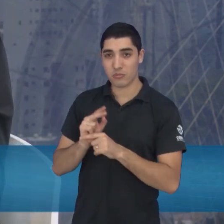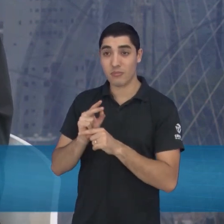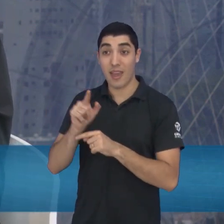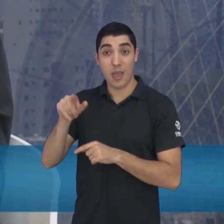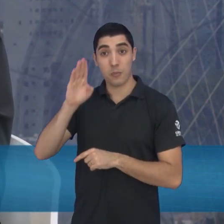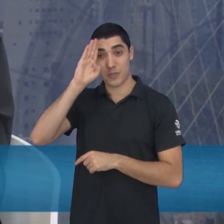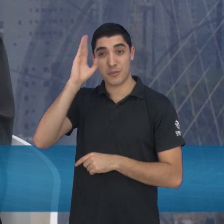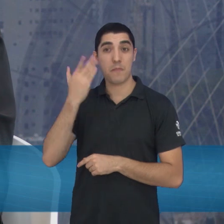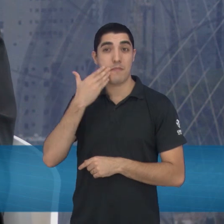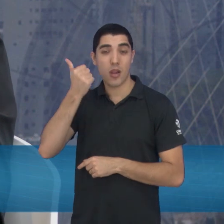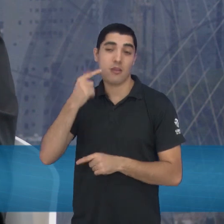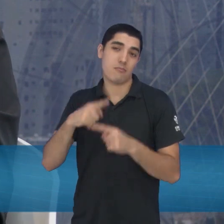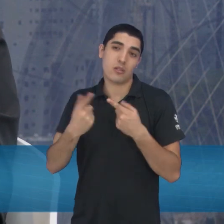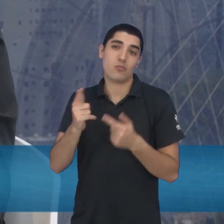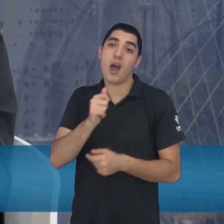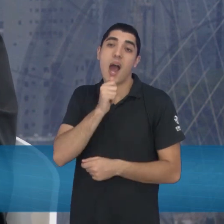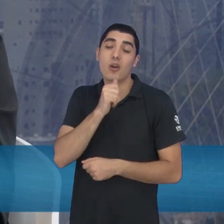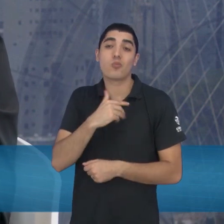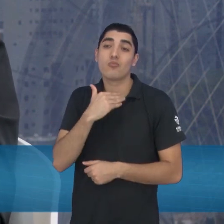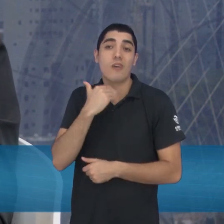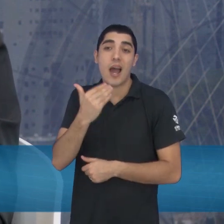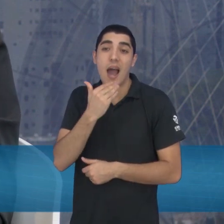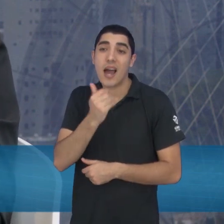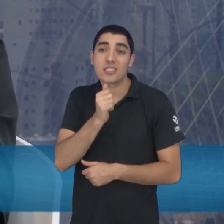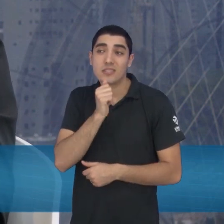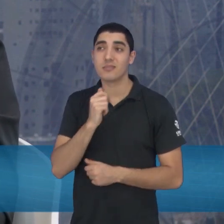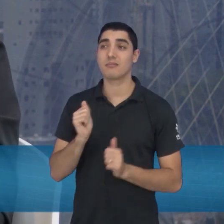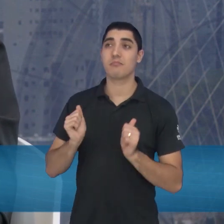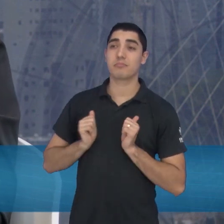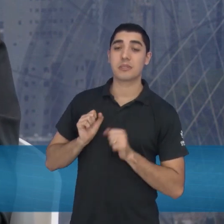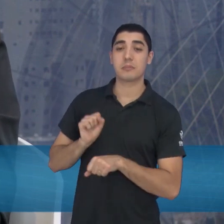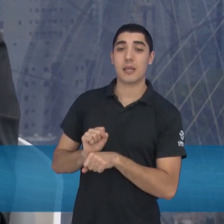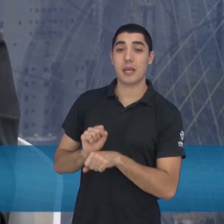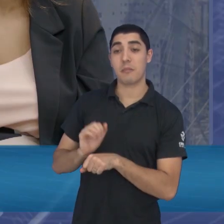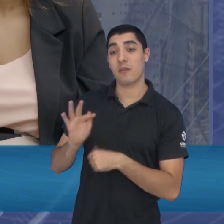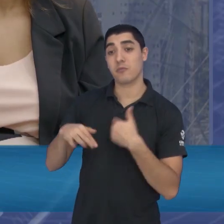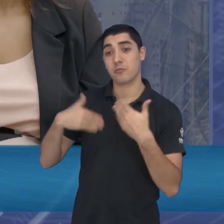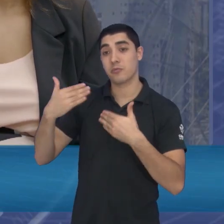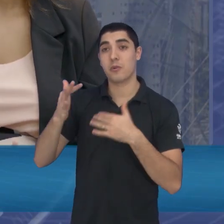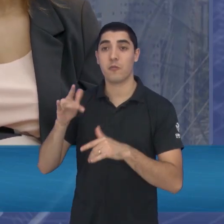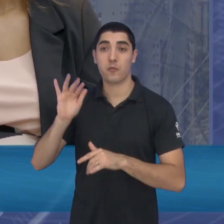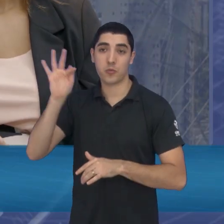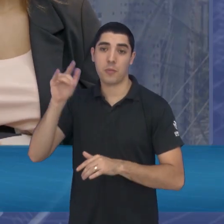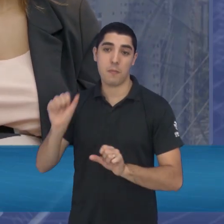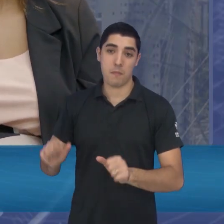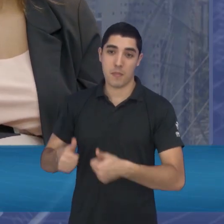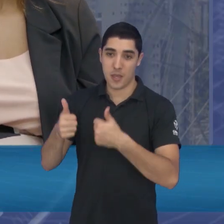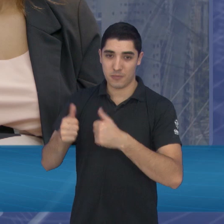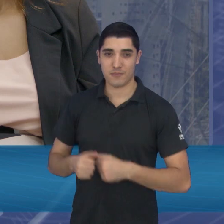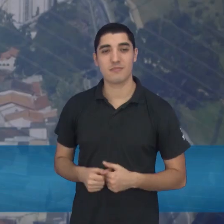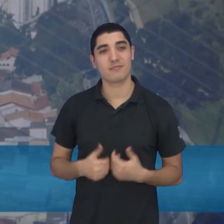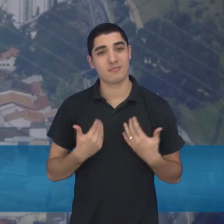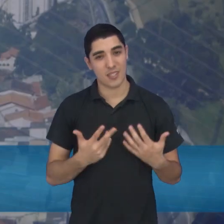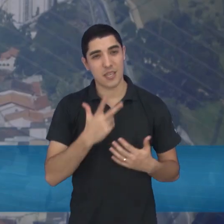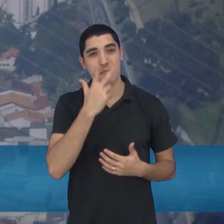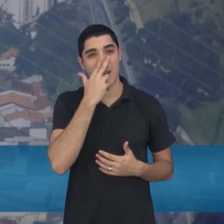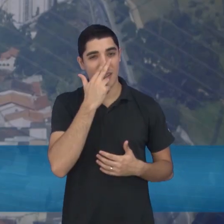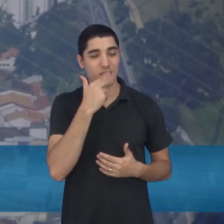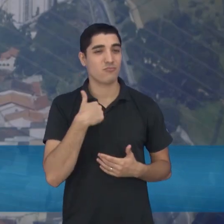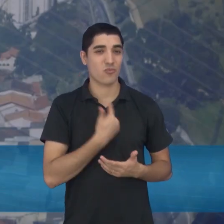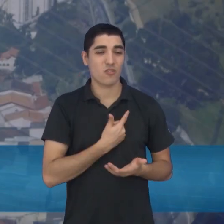ficar parado esperando o ideal, então a gente lida com o possível diante das faltas que a gente tem, não é? Faz com que a gente tem na mão, né?